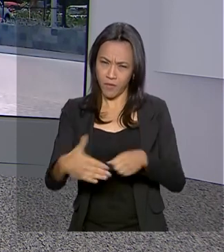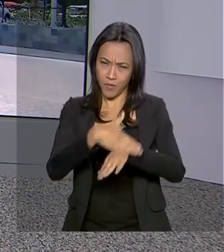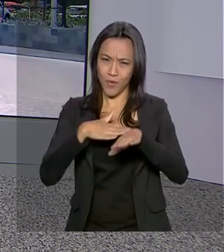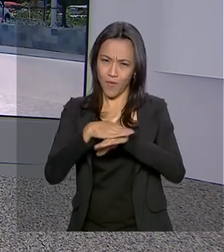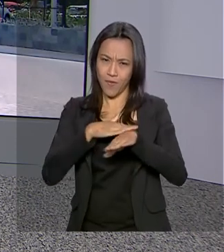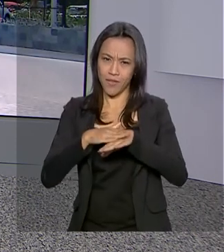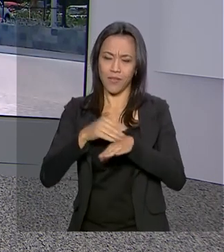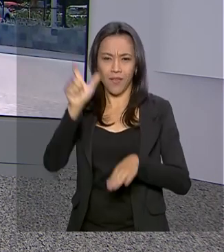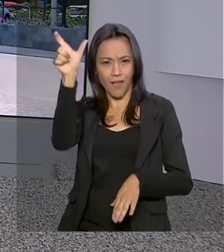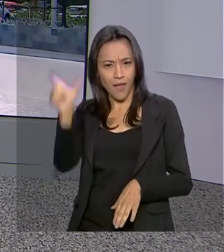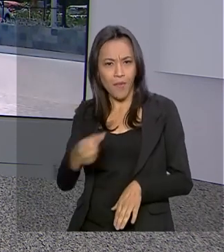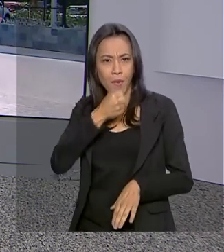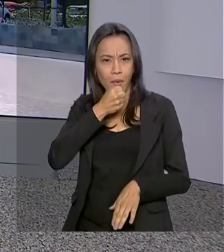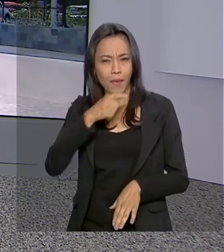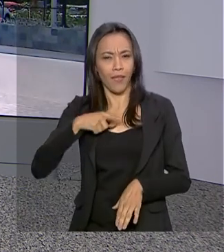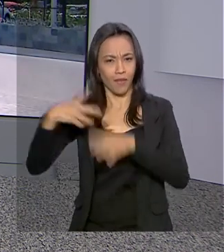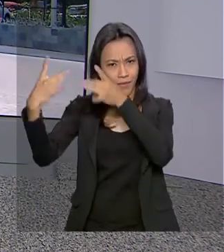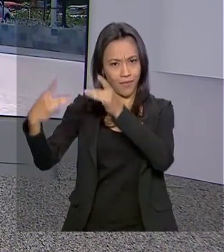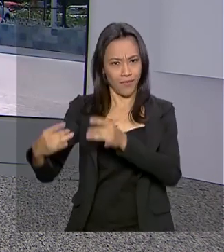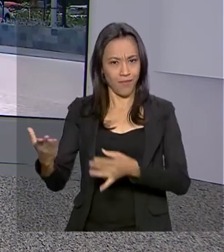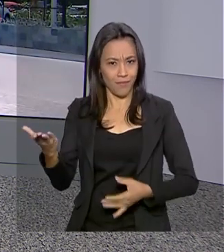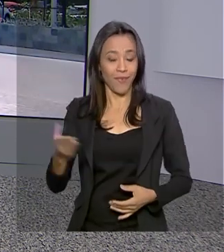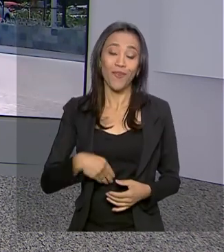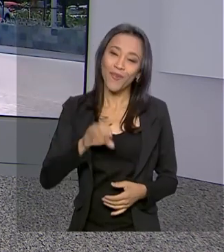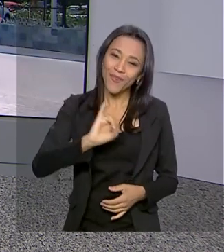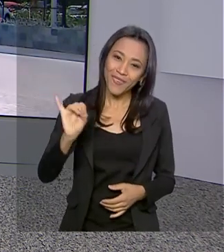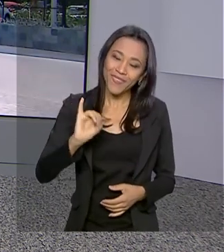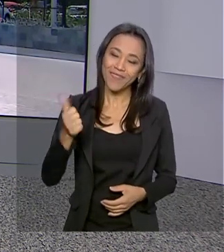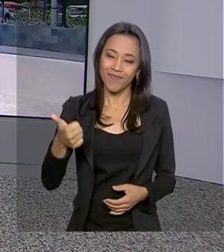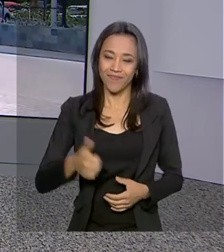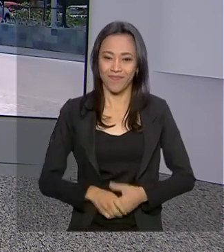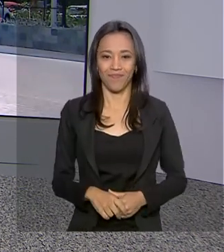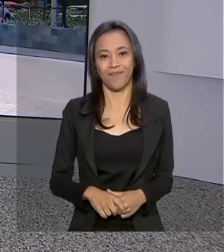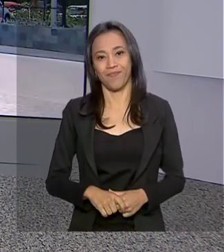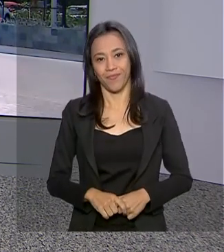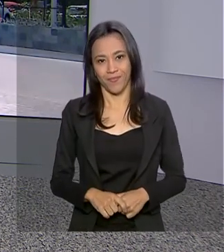que tem todos os detalhes para a gente ou luciana